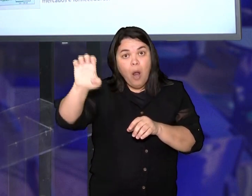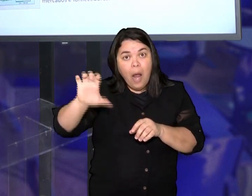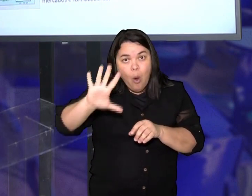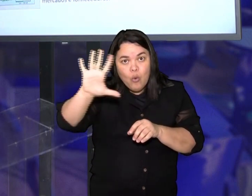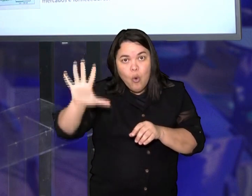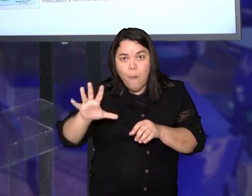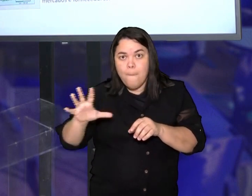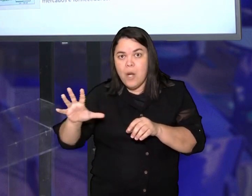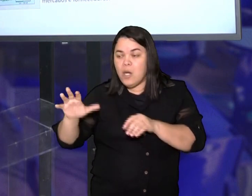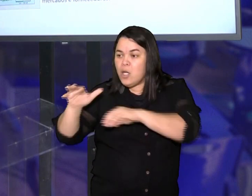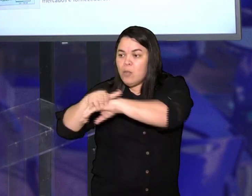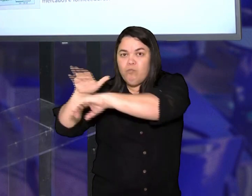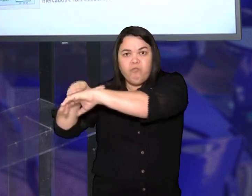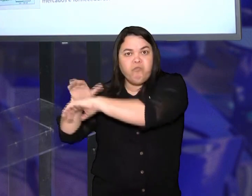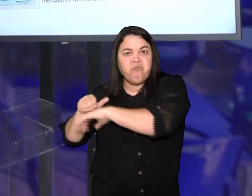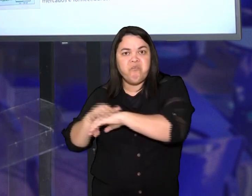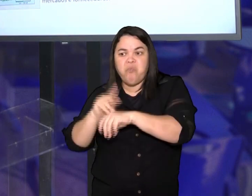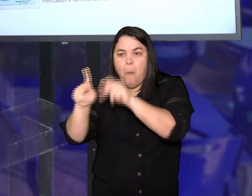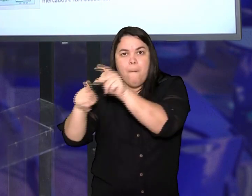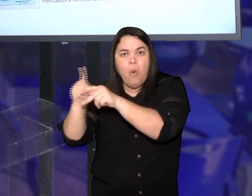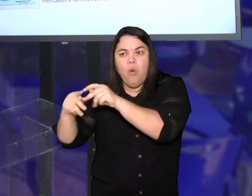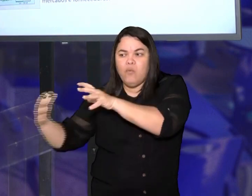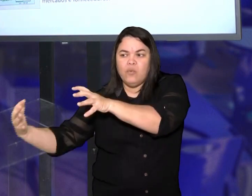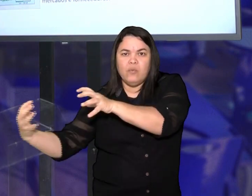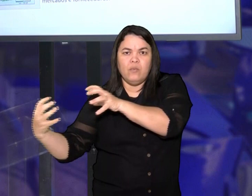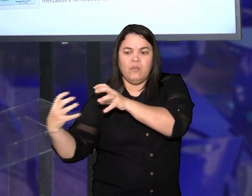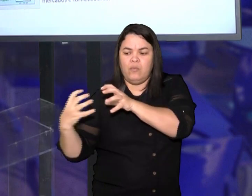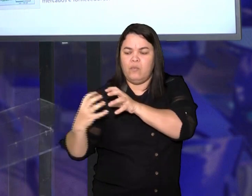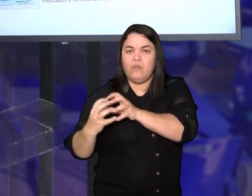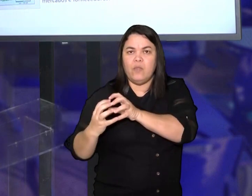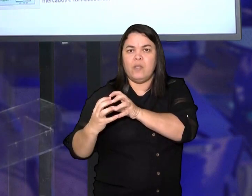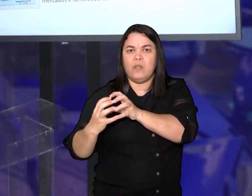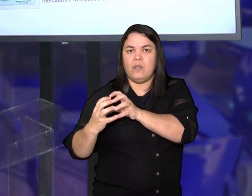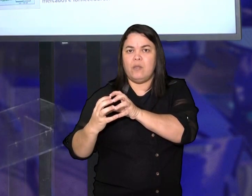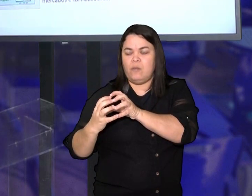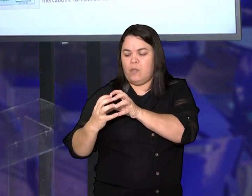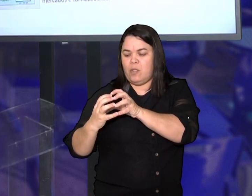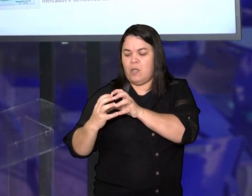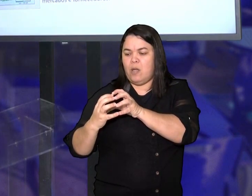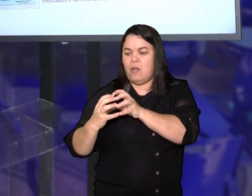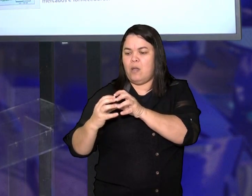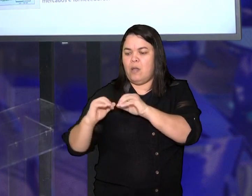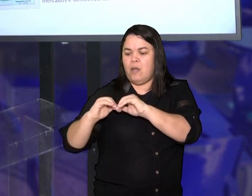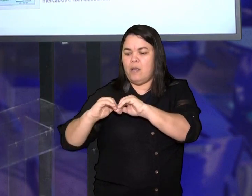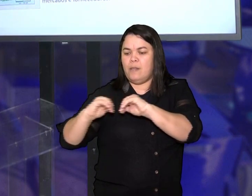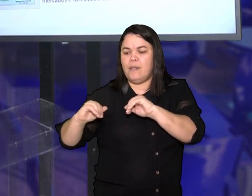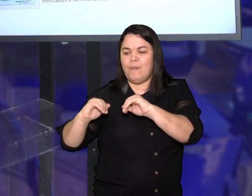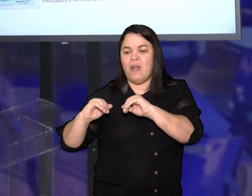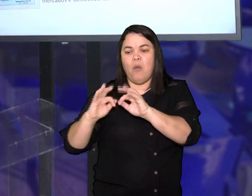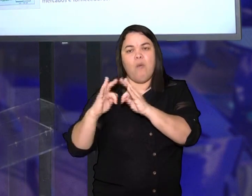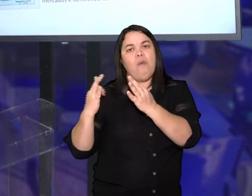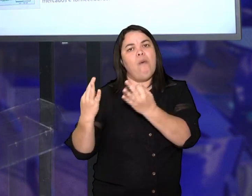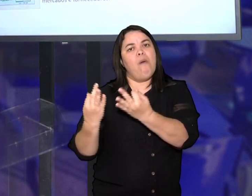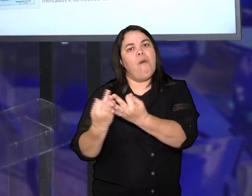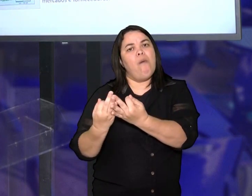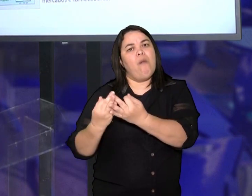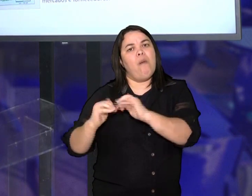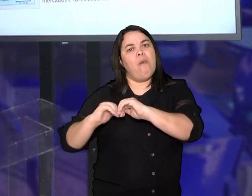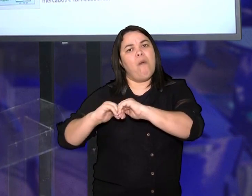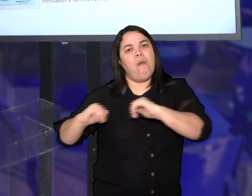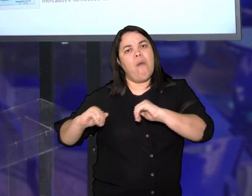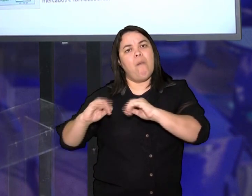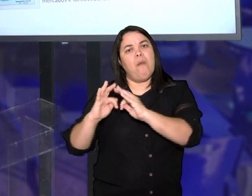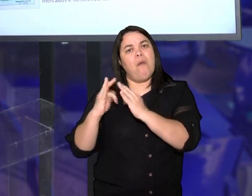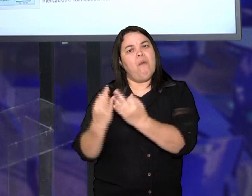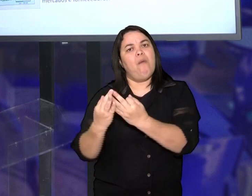vezes, né, ou adversários, em um mesmo território e separou até mesmo pessoas da mesma família,